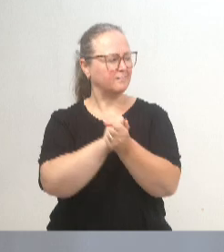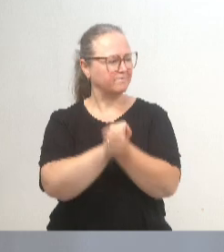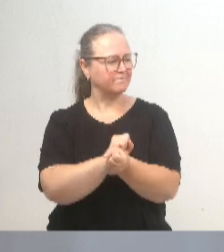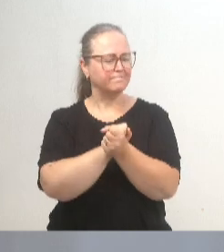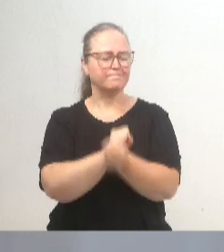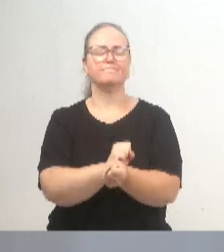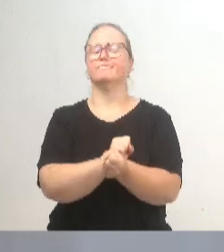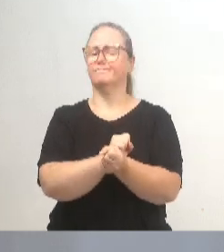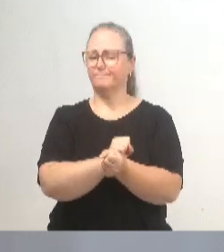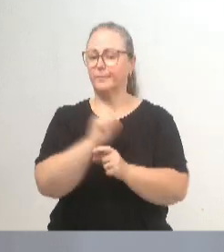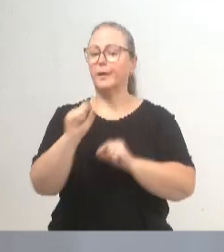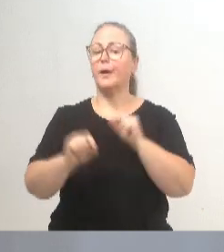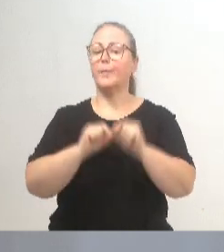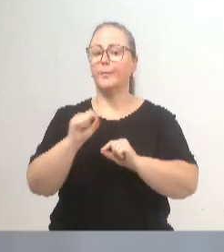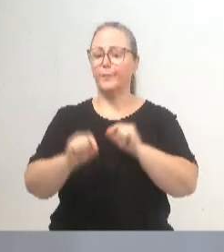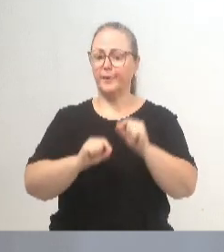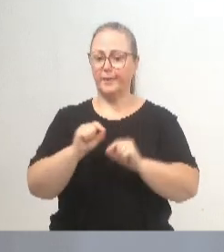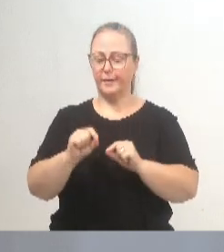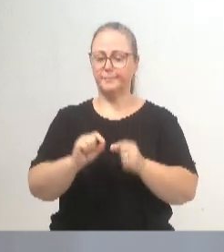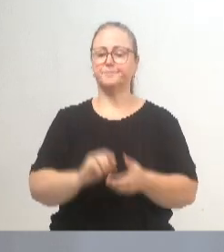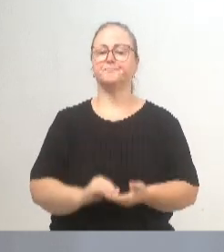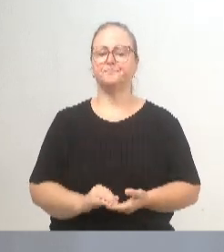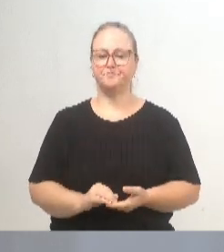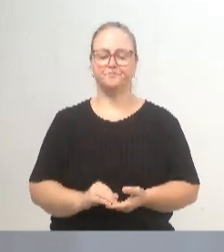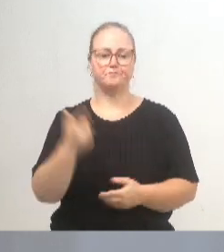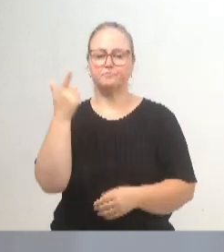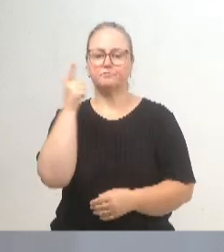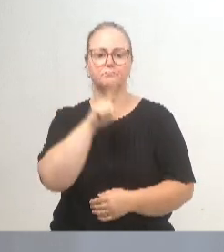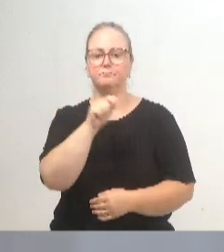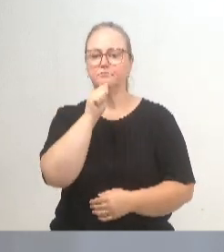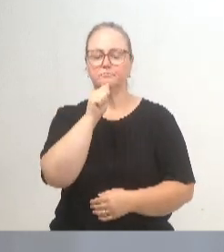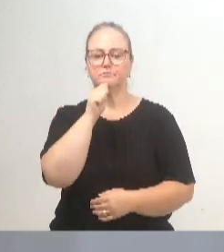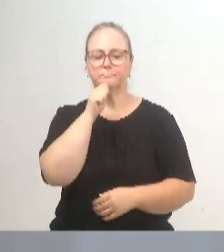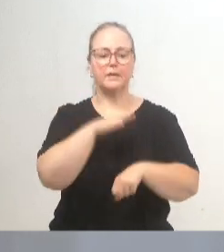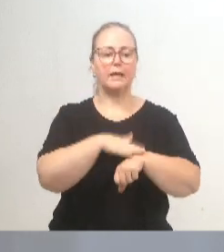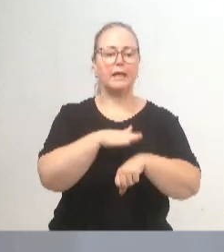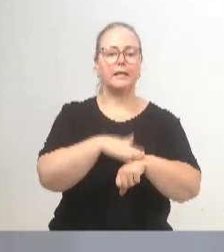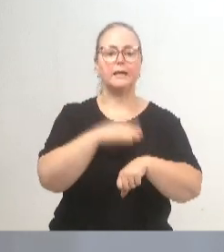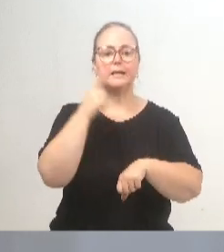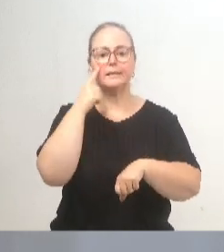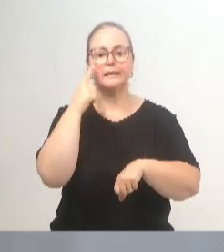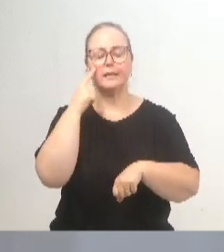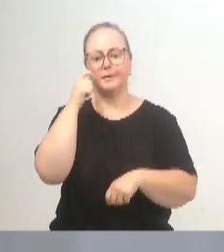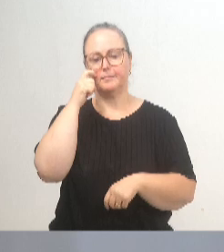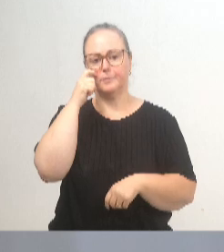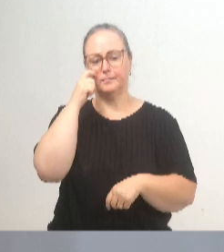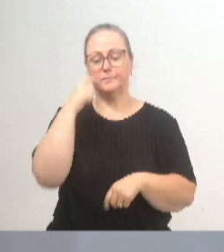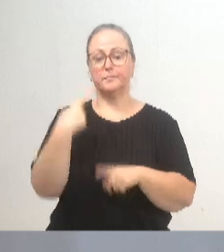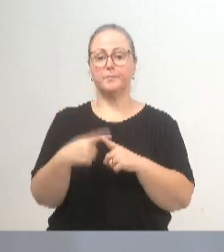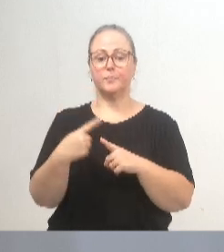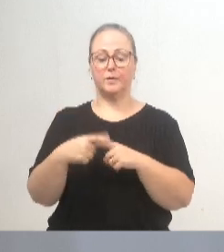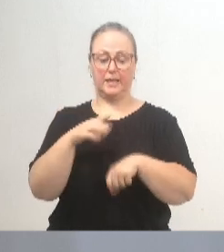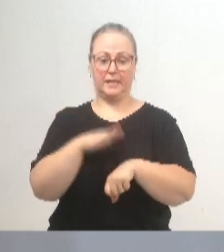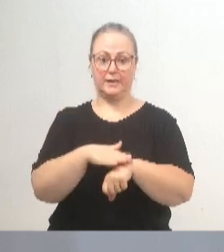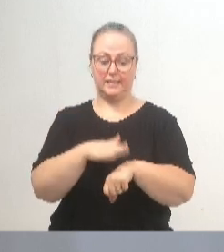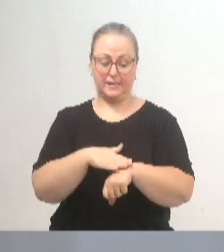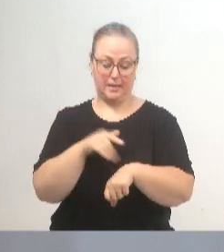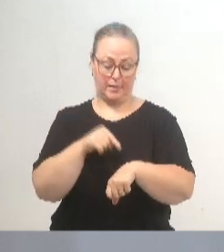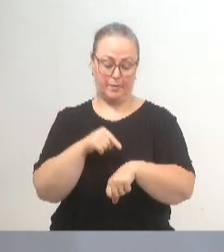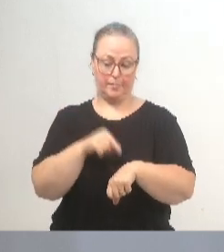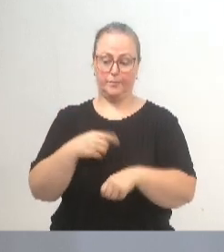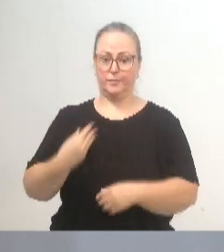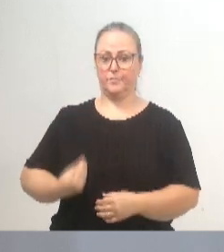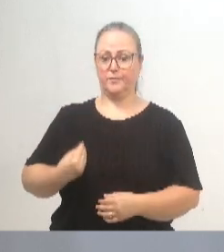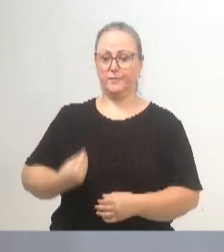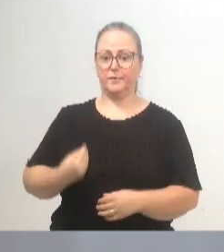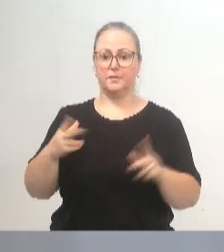vezes, senhoras e senhores, a gente não consegue medir pelo tempo, porque o tempo, ele também é a vida. O tempo é